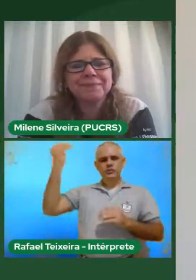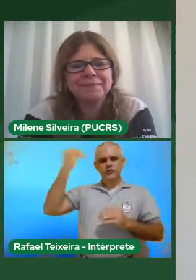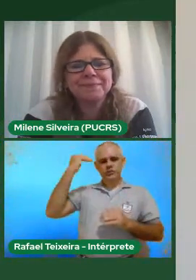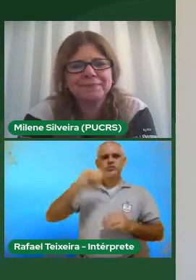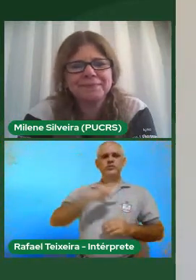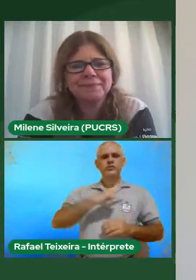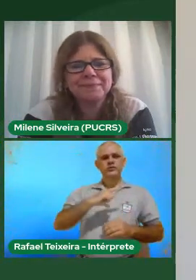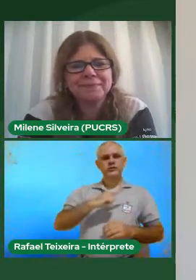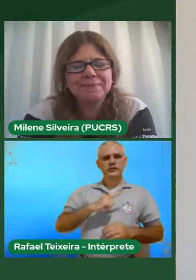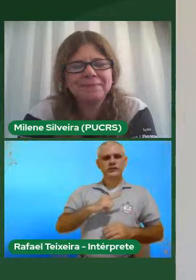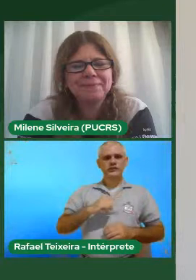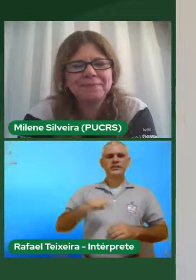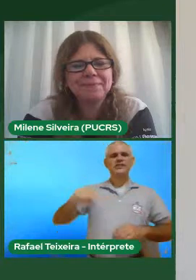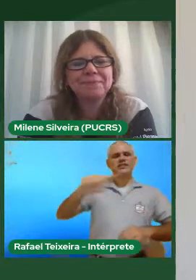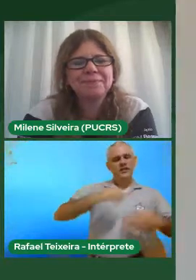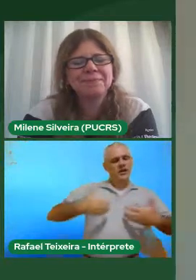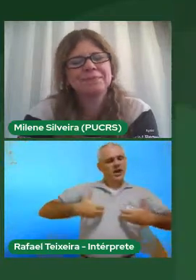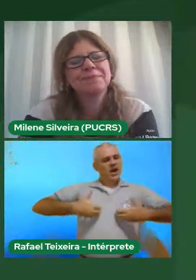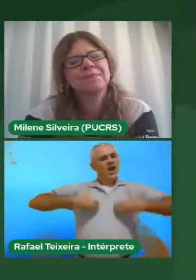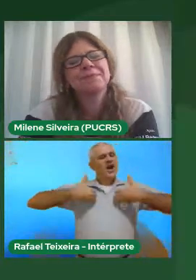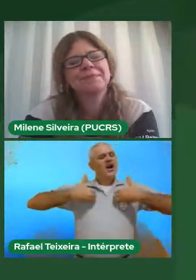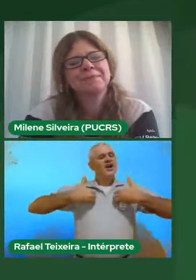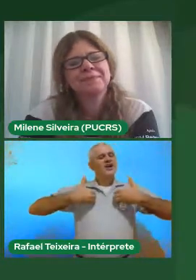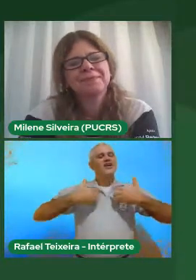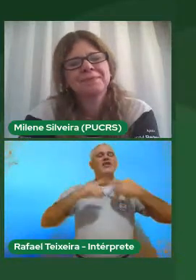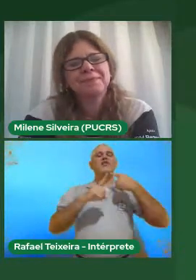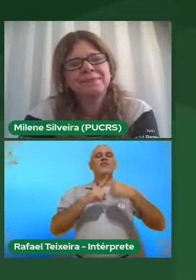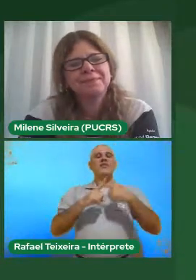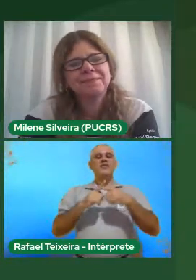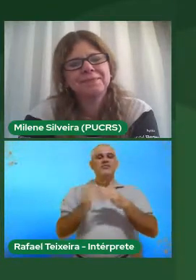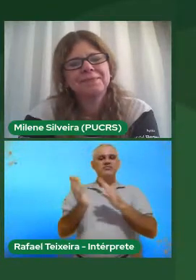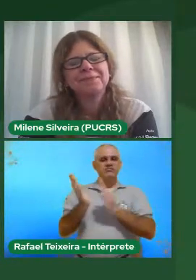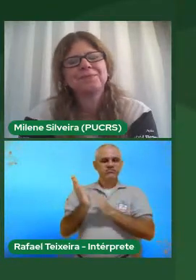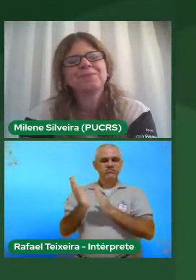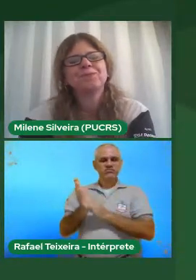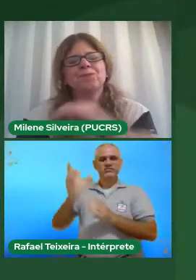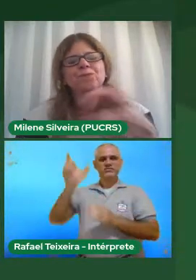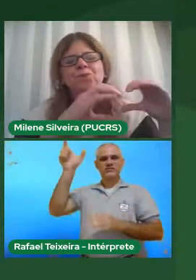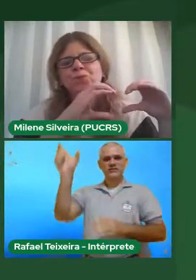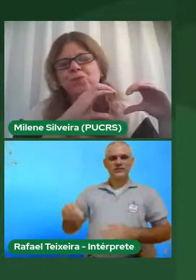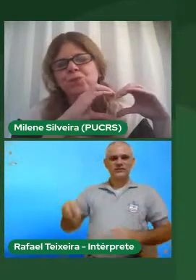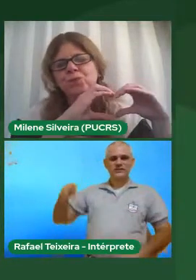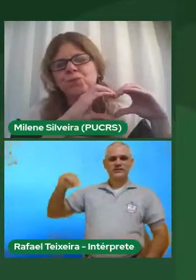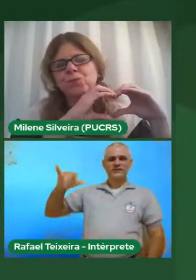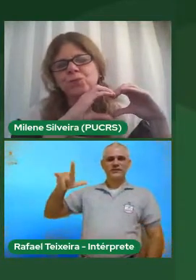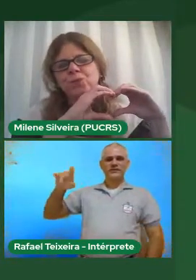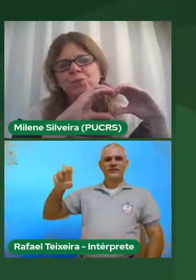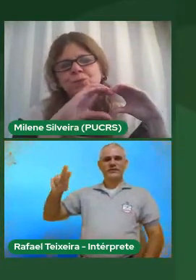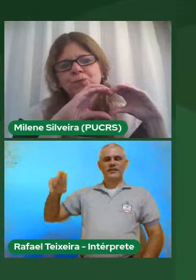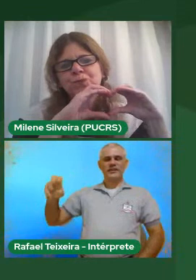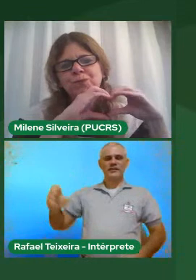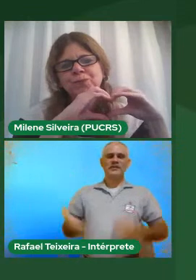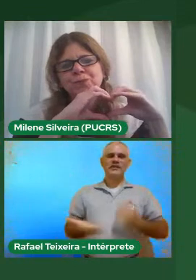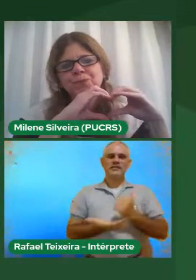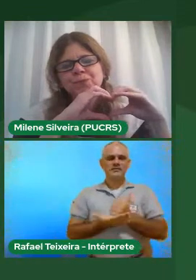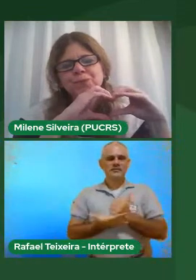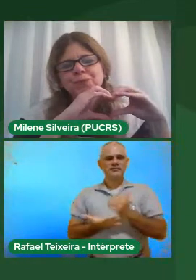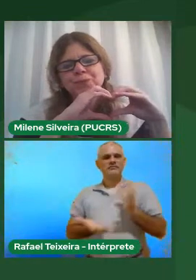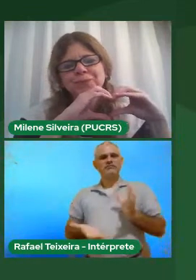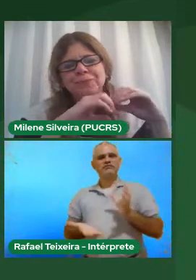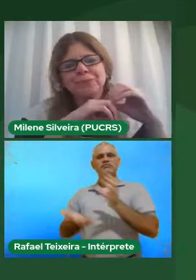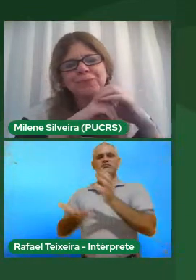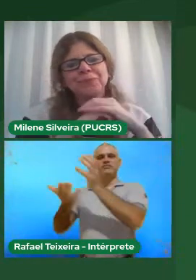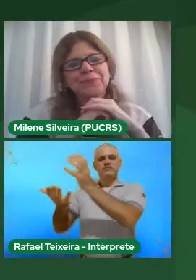Silveira, estamos orgulhosos e nos congratulamos com a honraria recebida. A sua dedicação ao longo destes anos